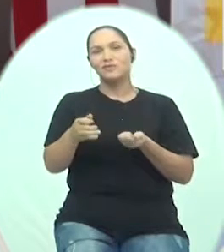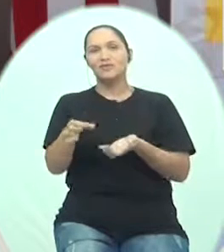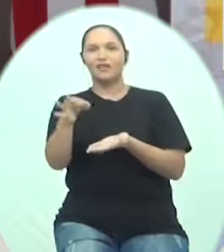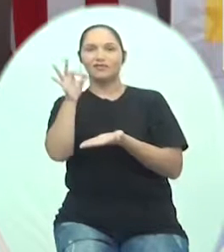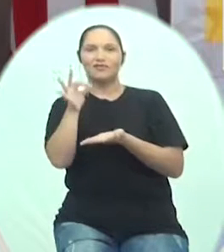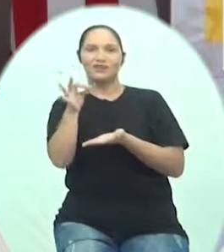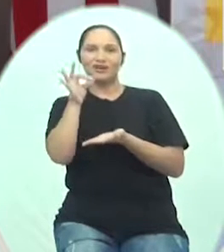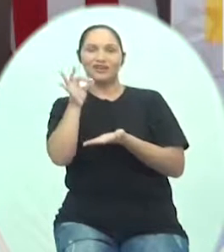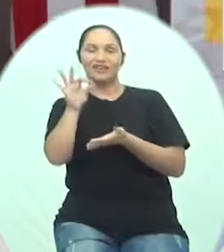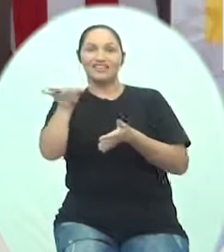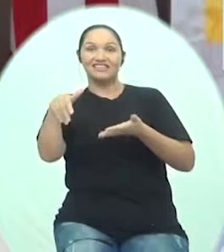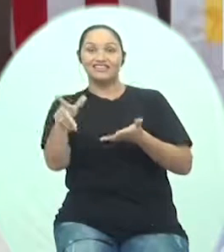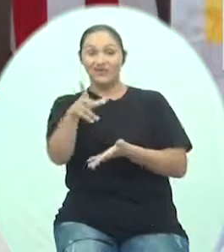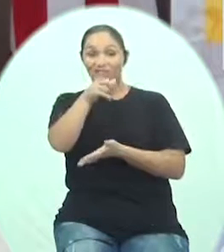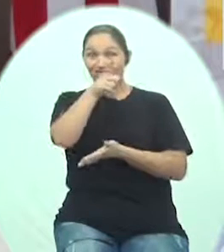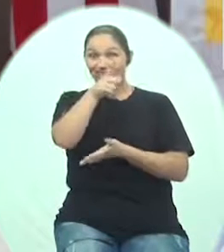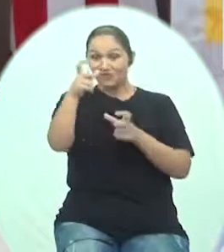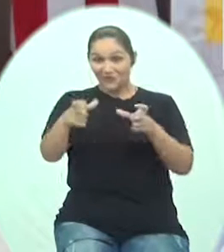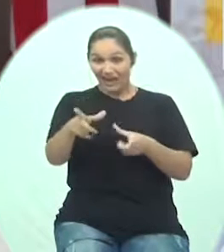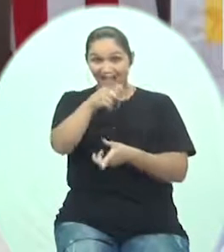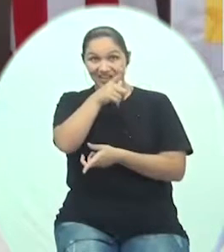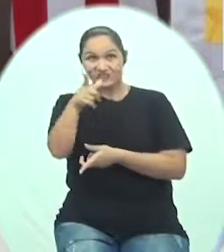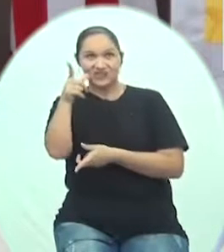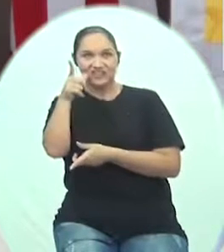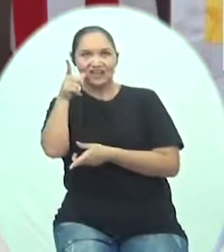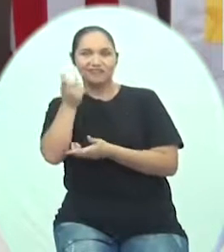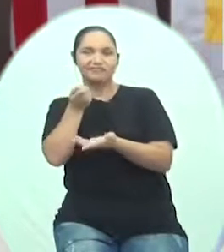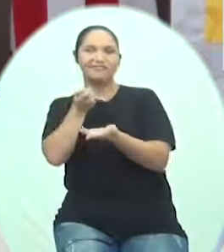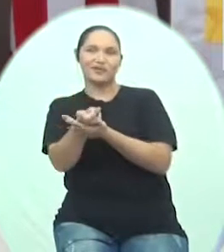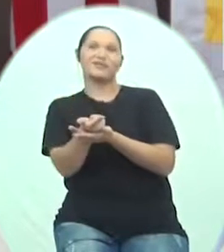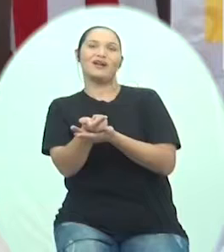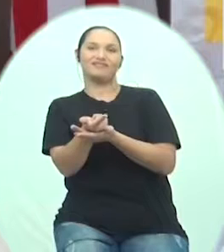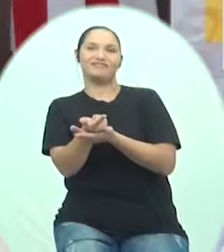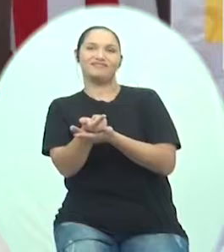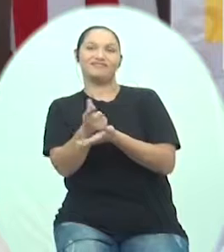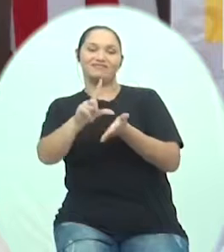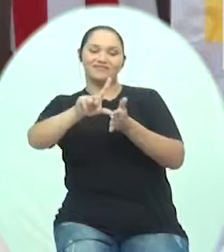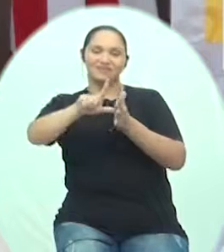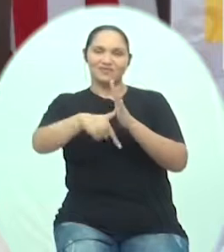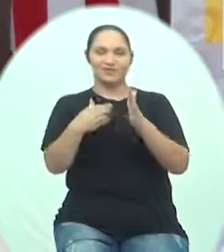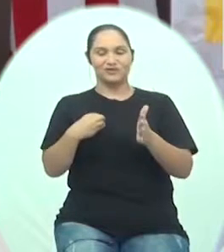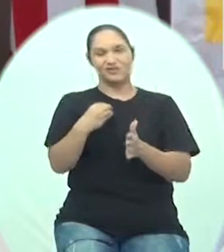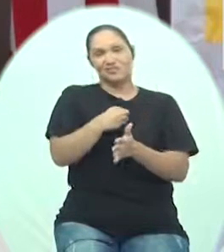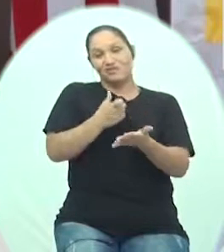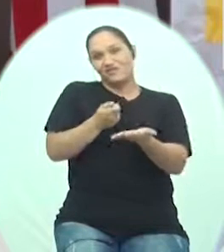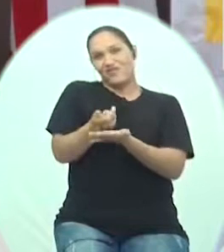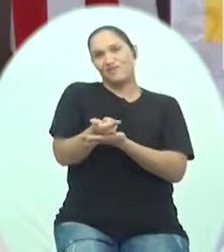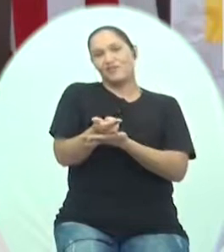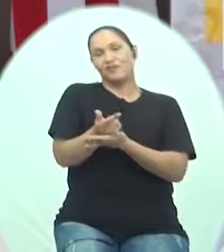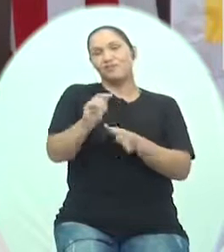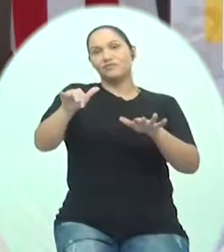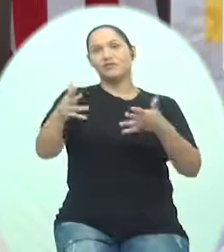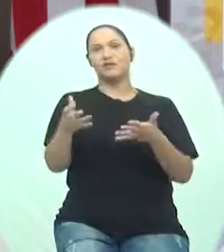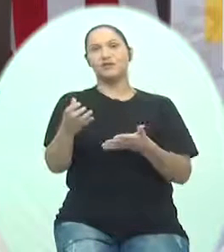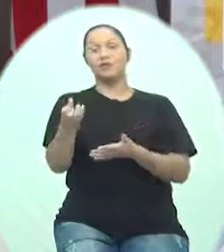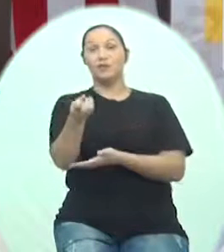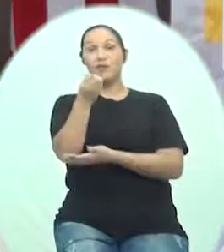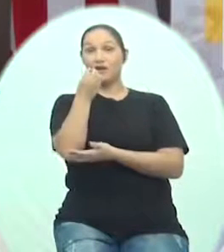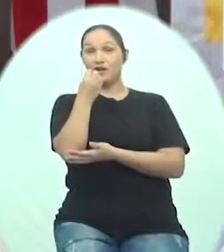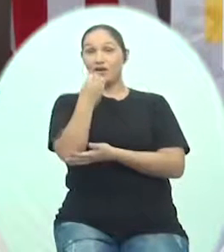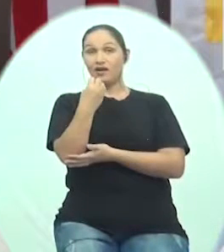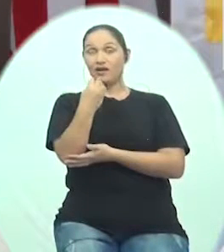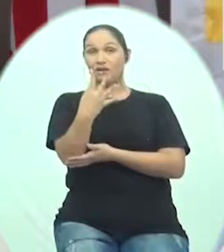comprometimento também da divulgação desse espaço para que as pessoas tenham ali a